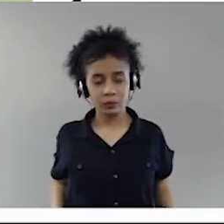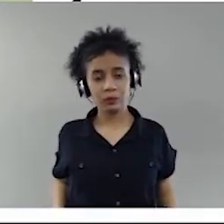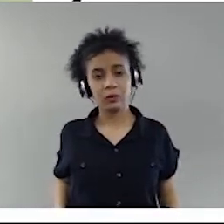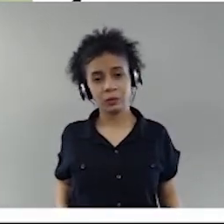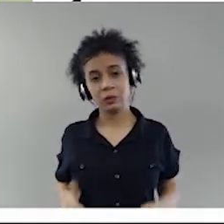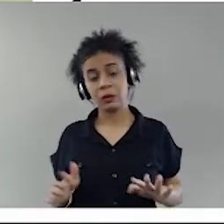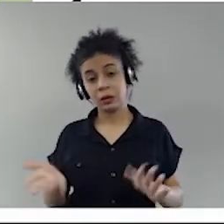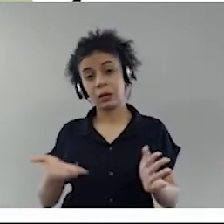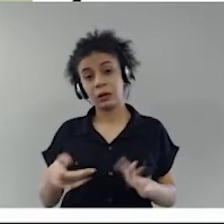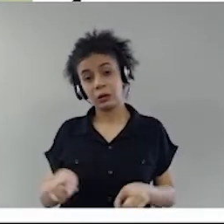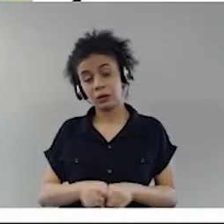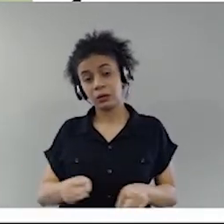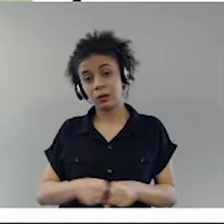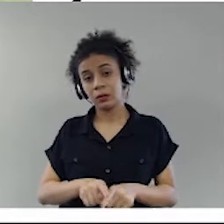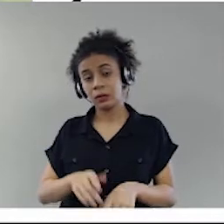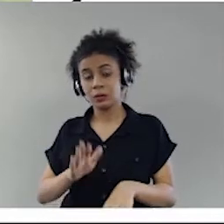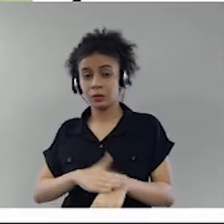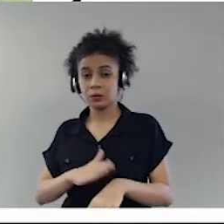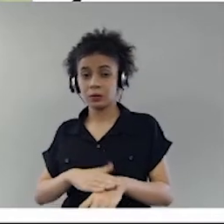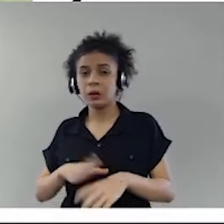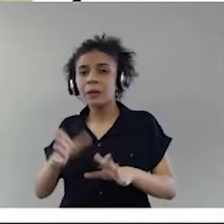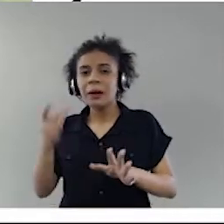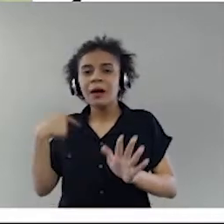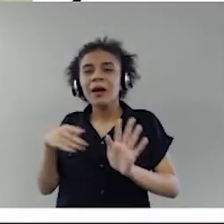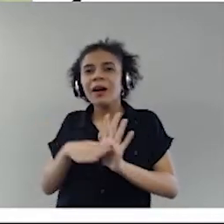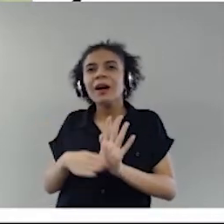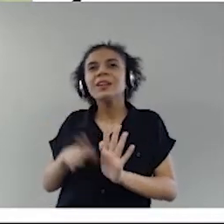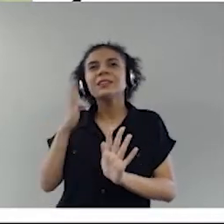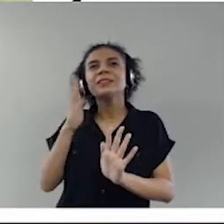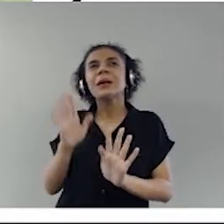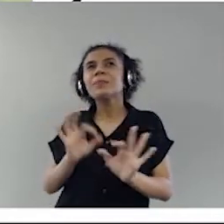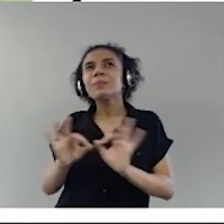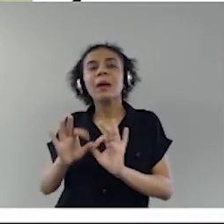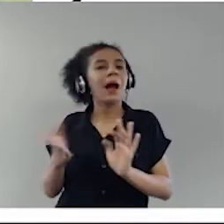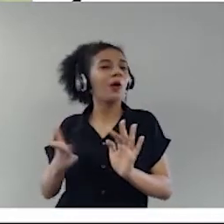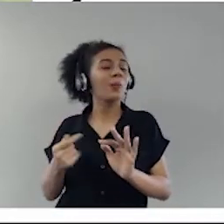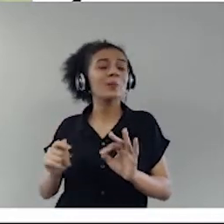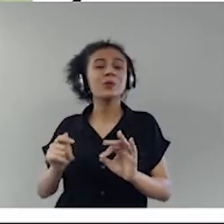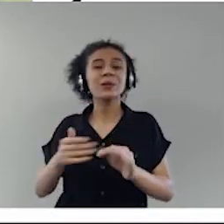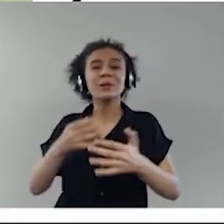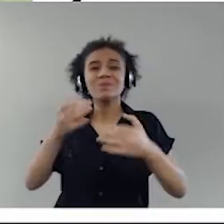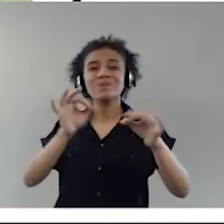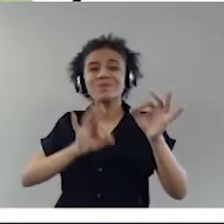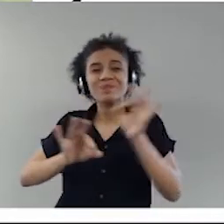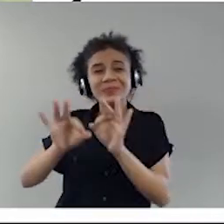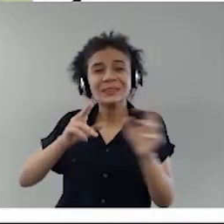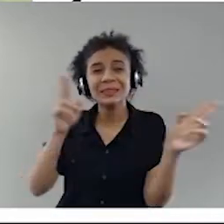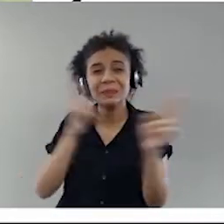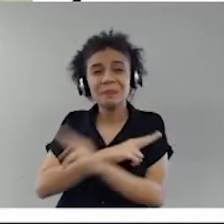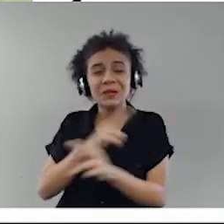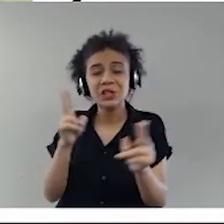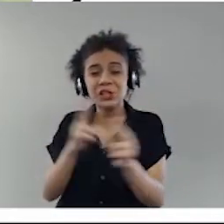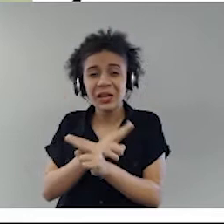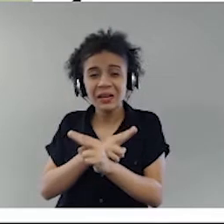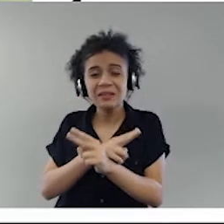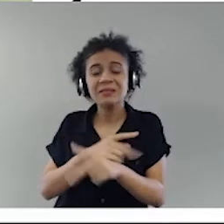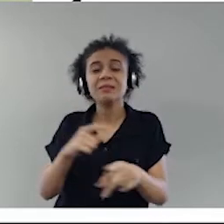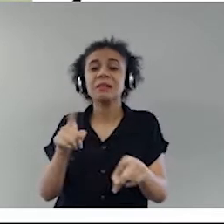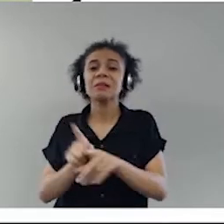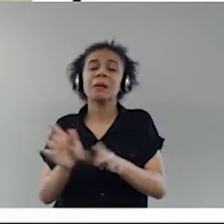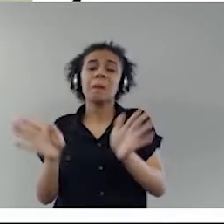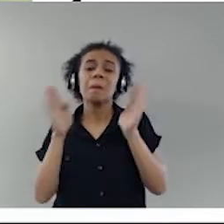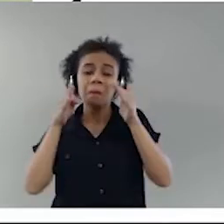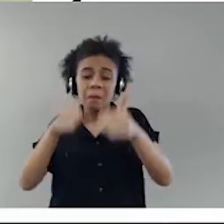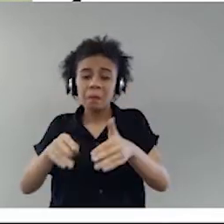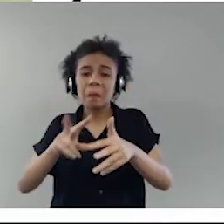E saímos de medidas pré-estabelecidas para planos, planos de emergência, que são planos